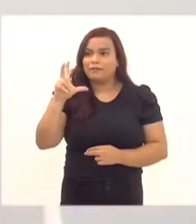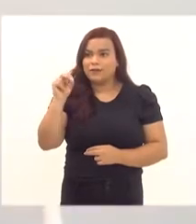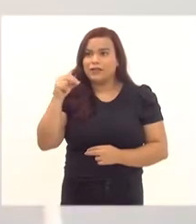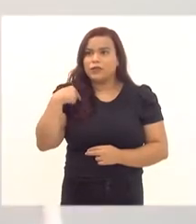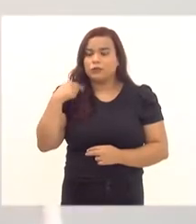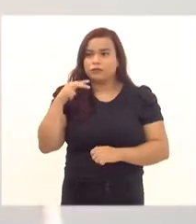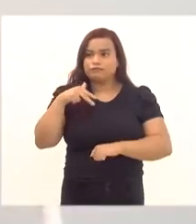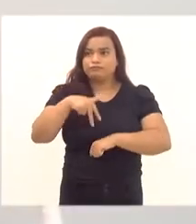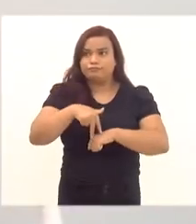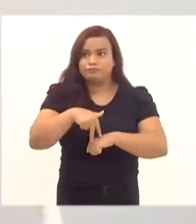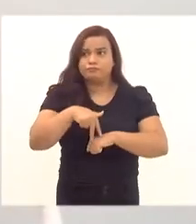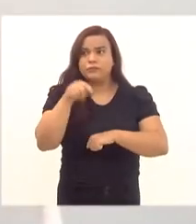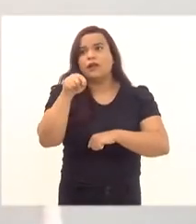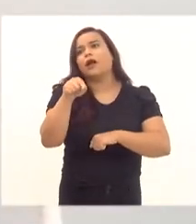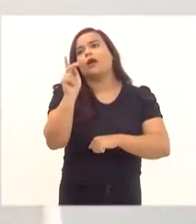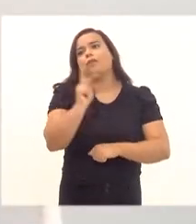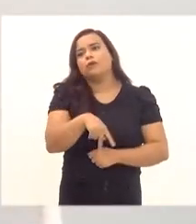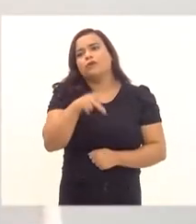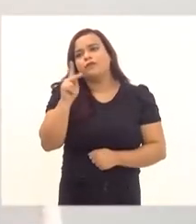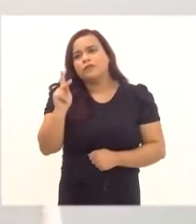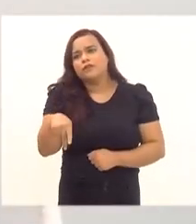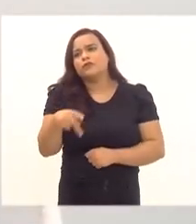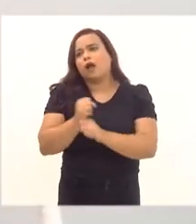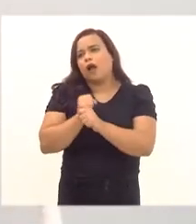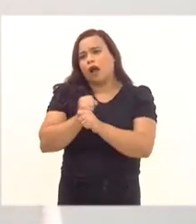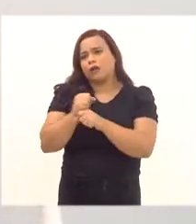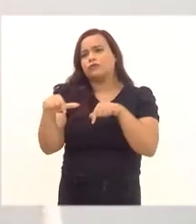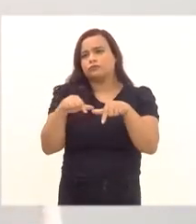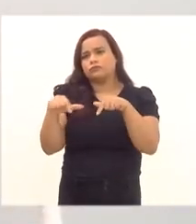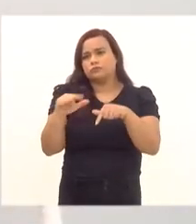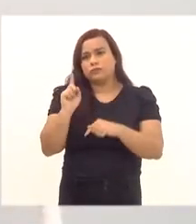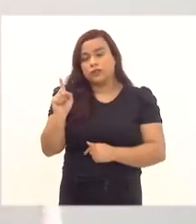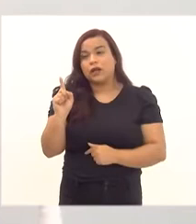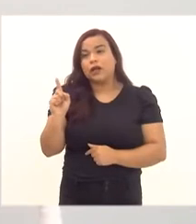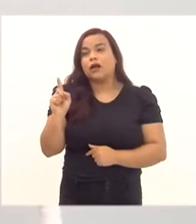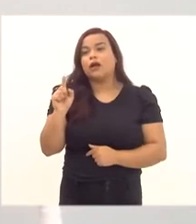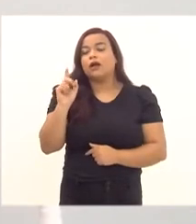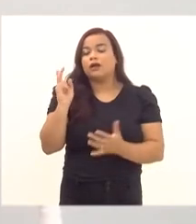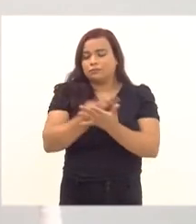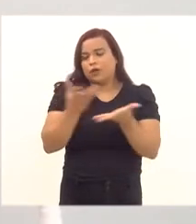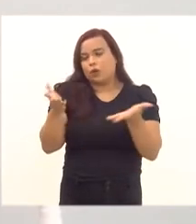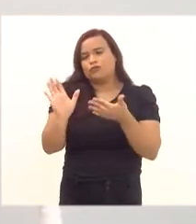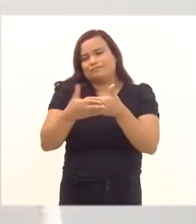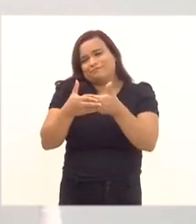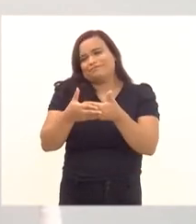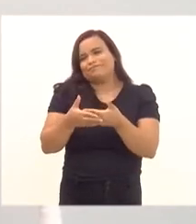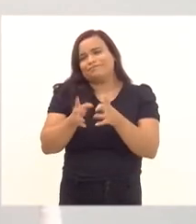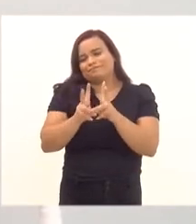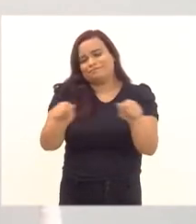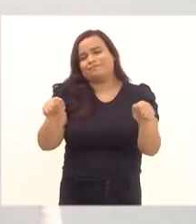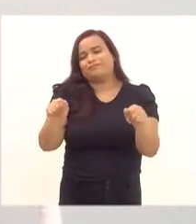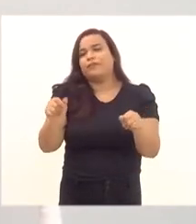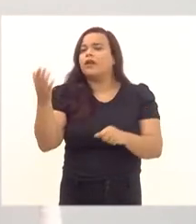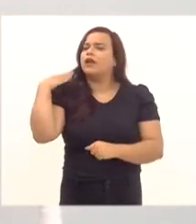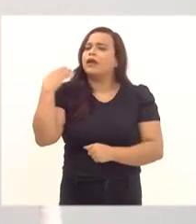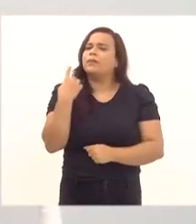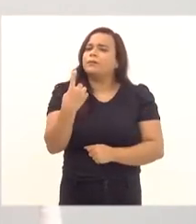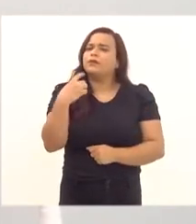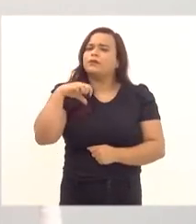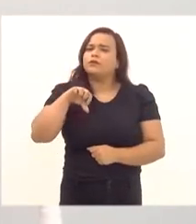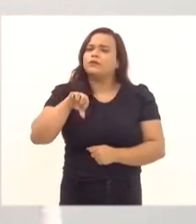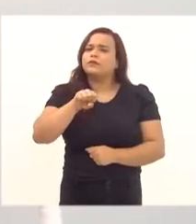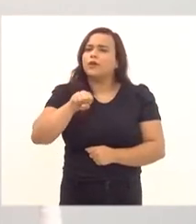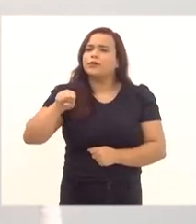foi deploravelmente destruída fechada mas era longe de 1988 Helena já era